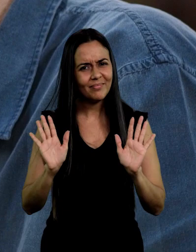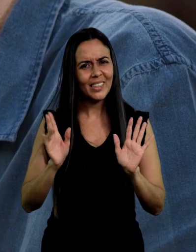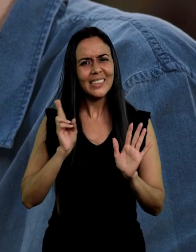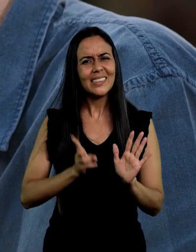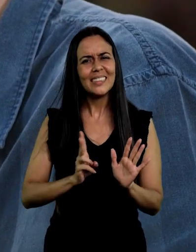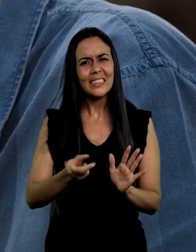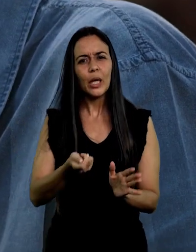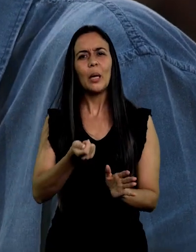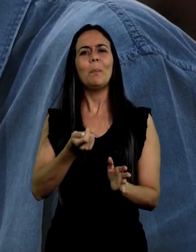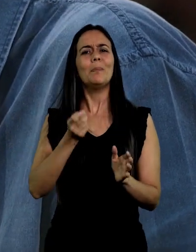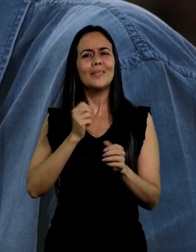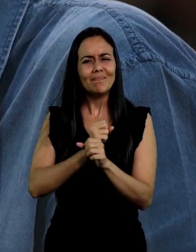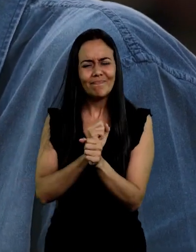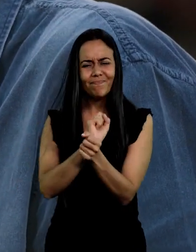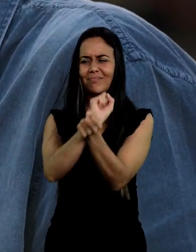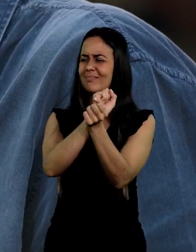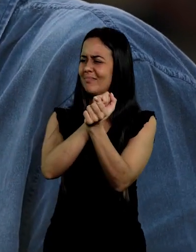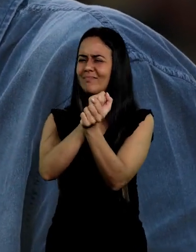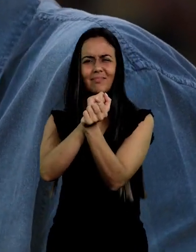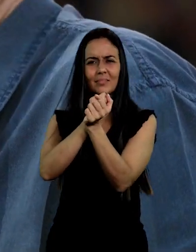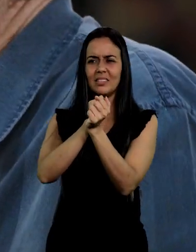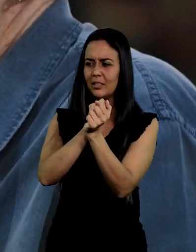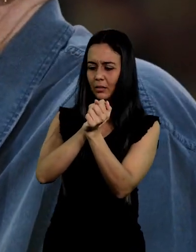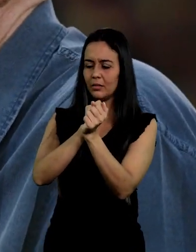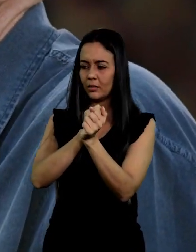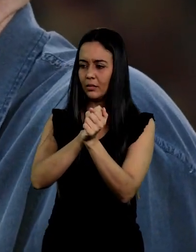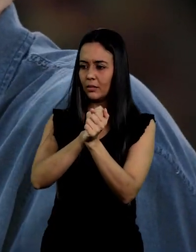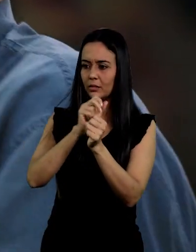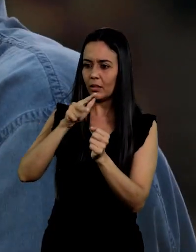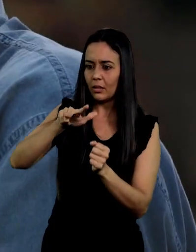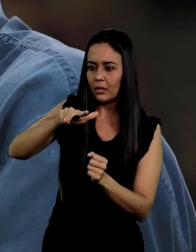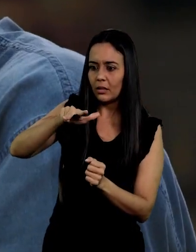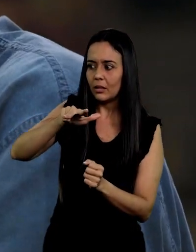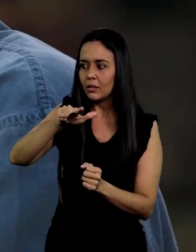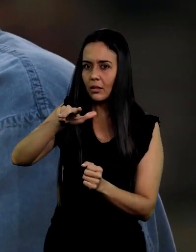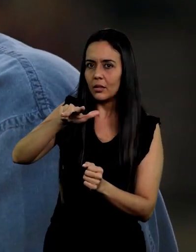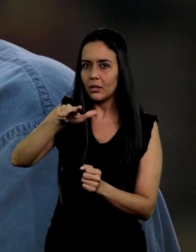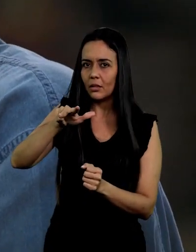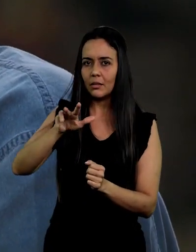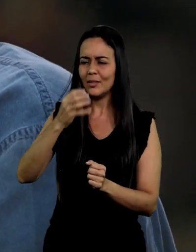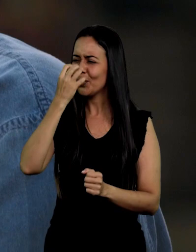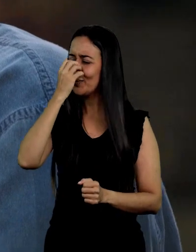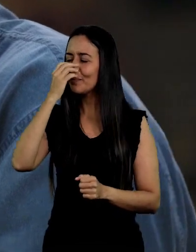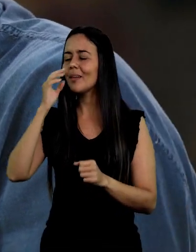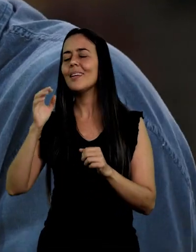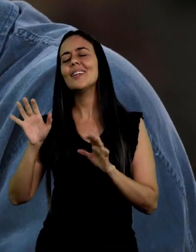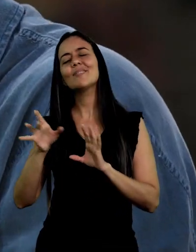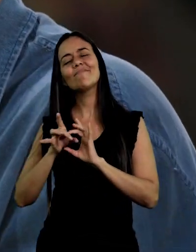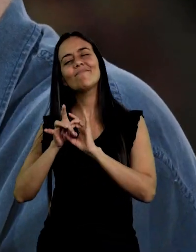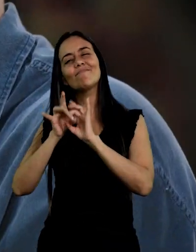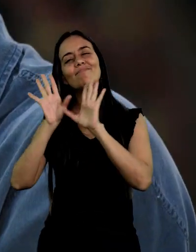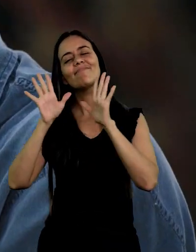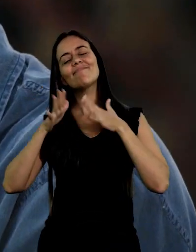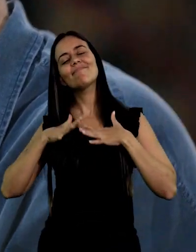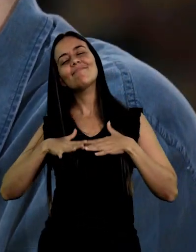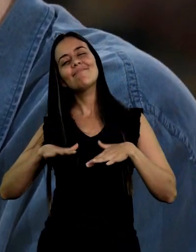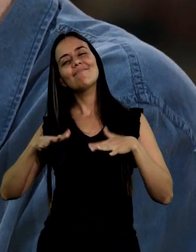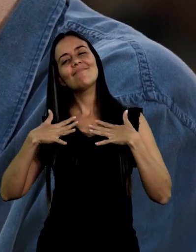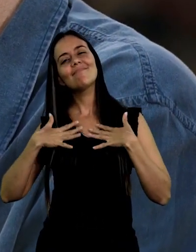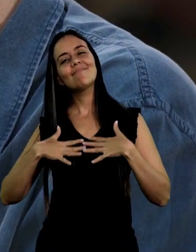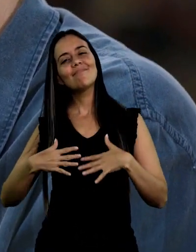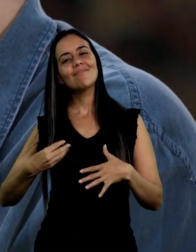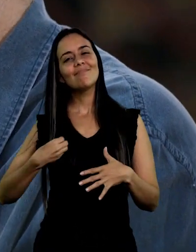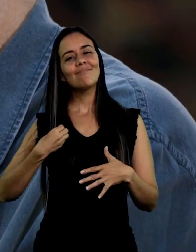esse paradigma da efetividade, né? E o palhaço é liberto disso, mais do que liberto, ele vive exatamente do oposto disso, né? Então, eu acho que seria um